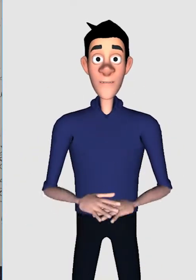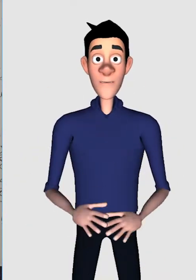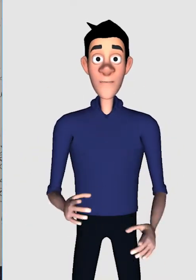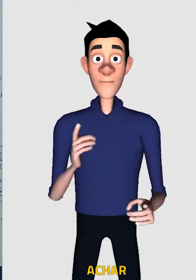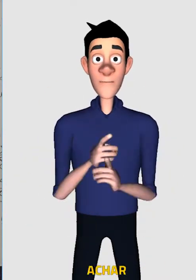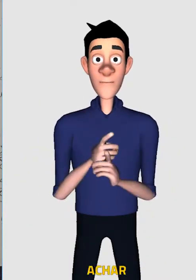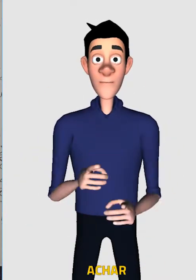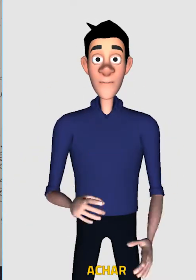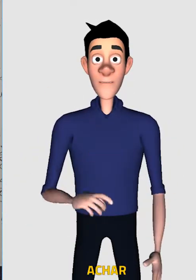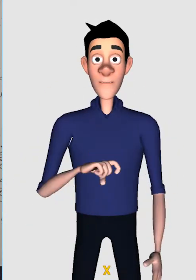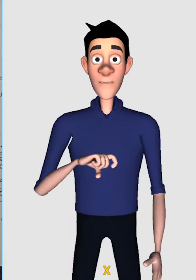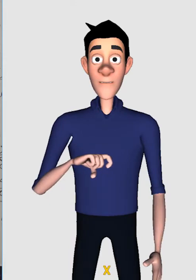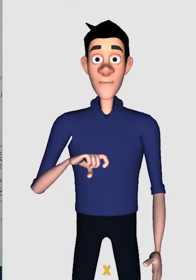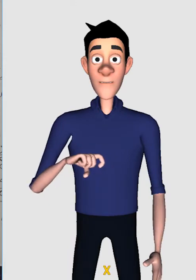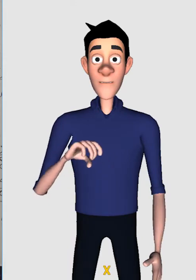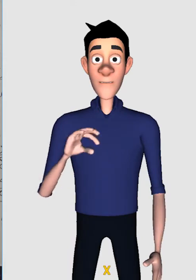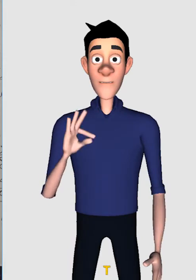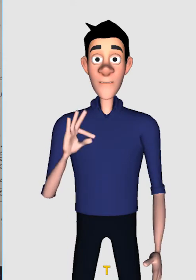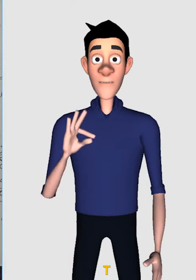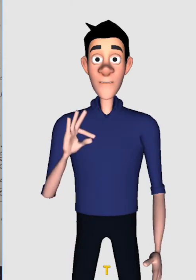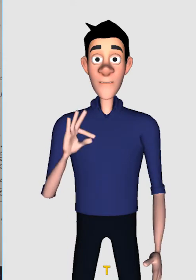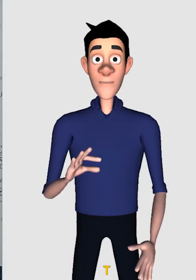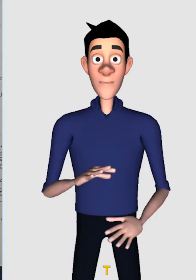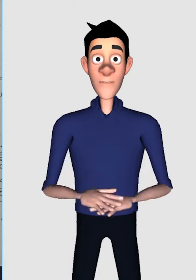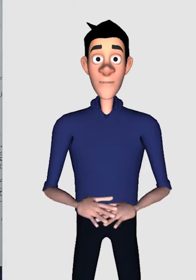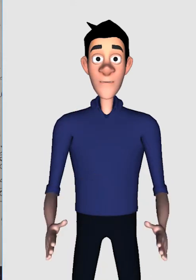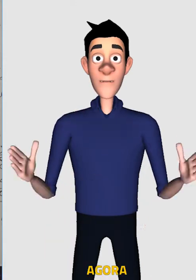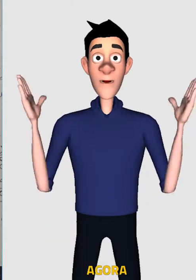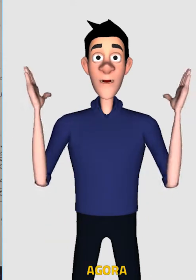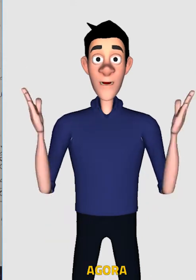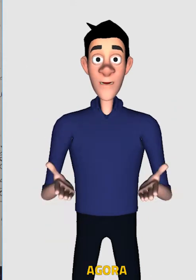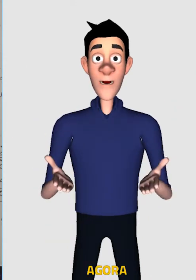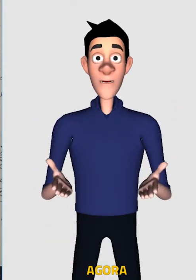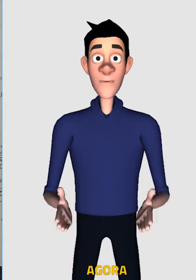Esse é o típico exercício que tem duas formas de fazer.